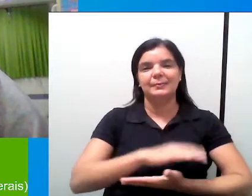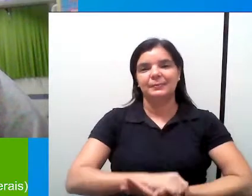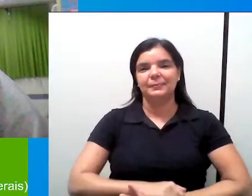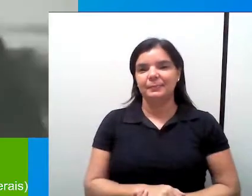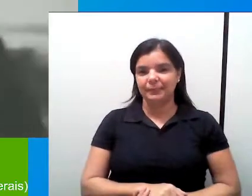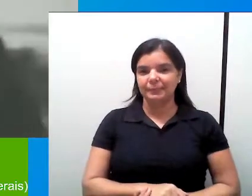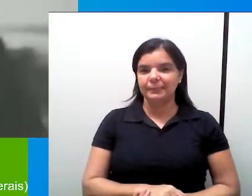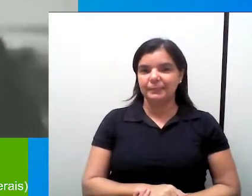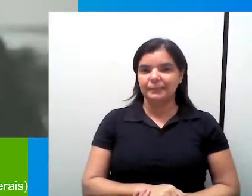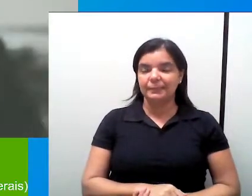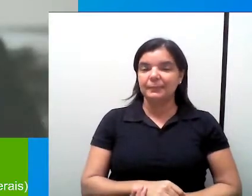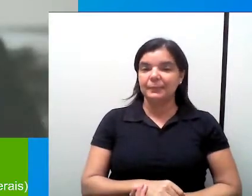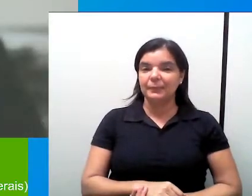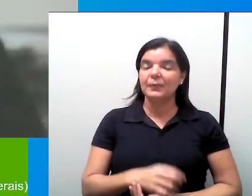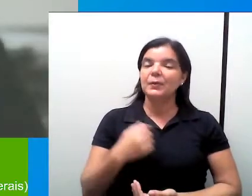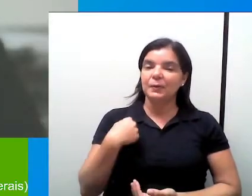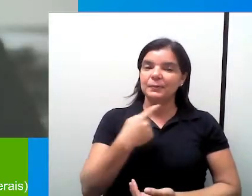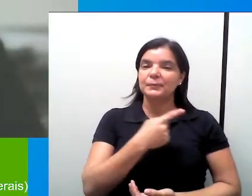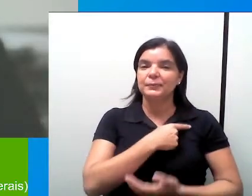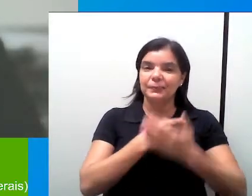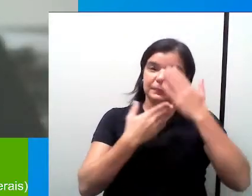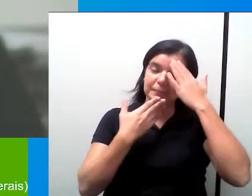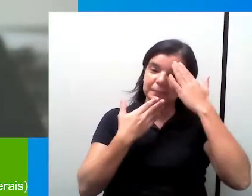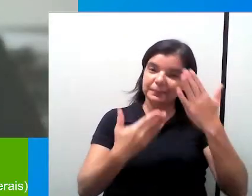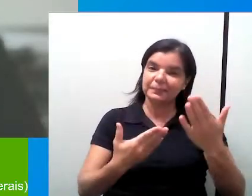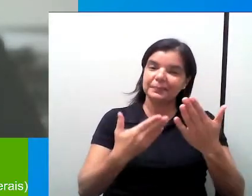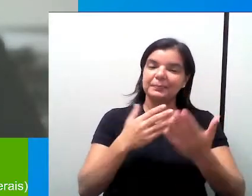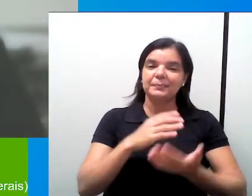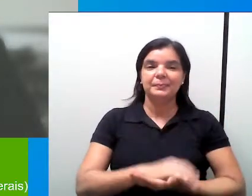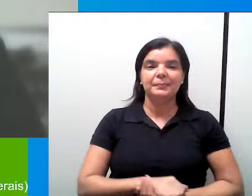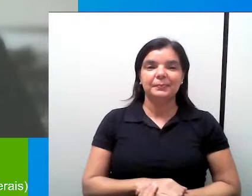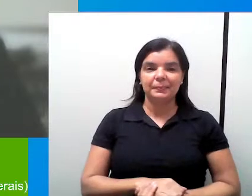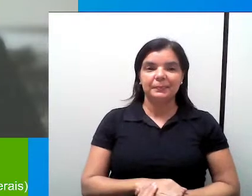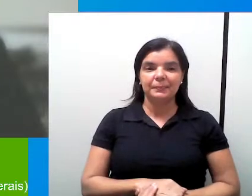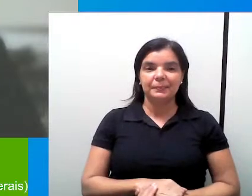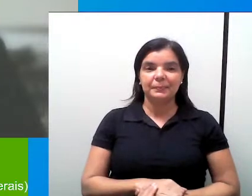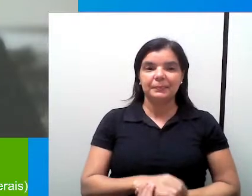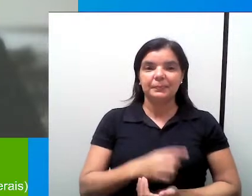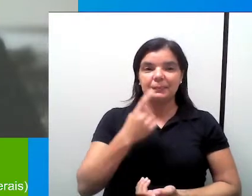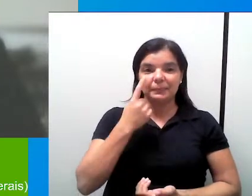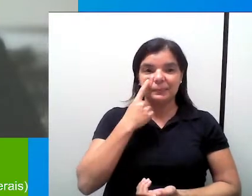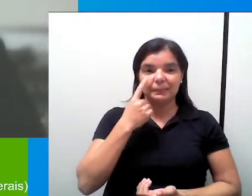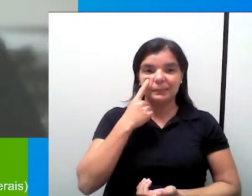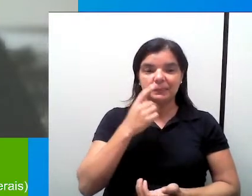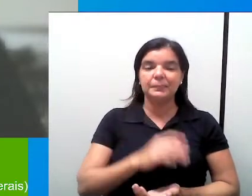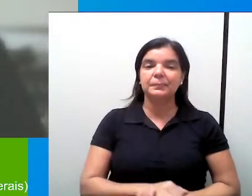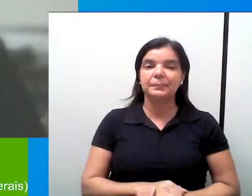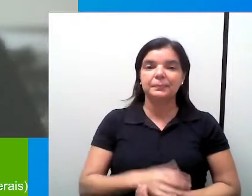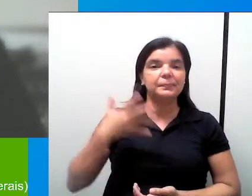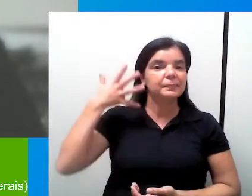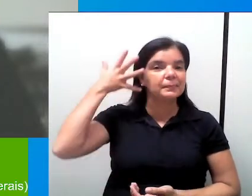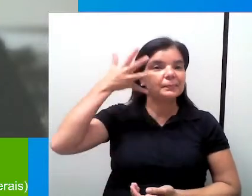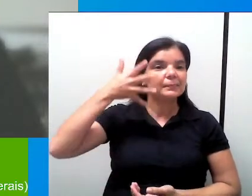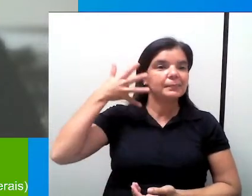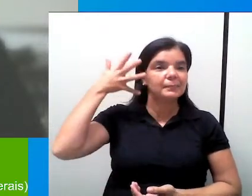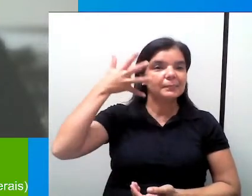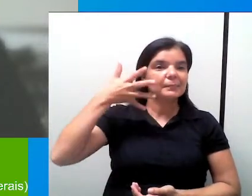Nós que agradecemos, professor Ricardo. E vamos passar para a próxima palestra, então.